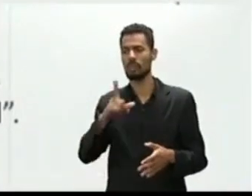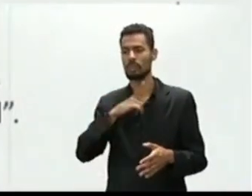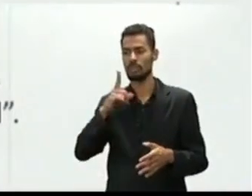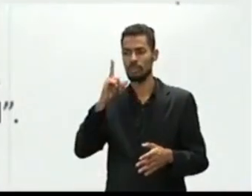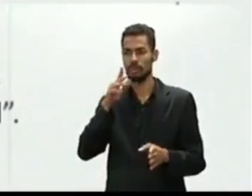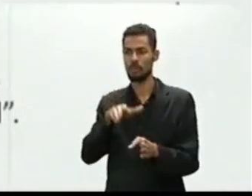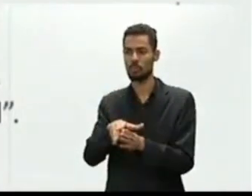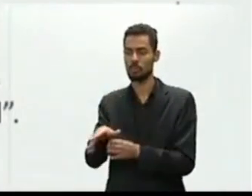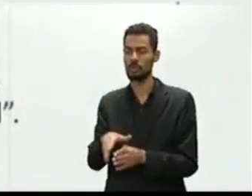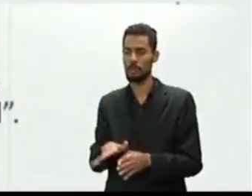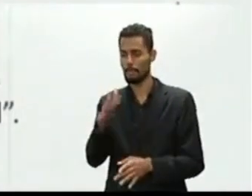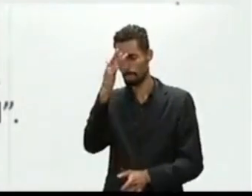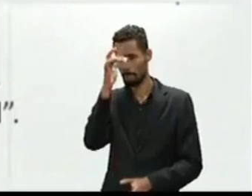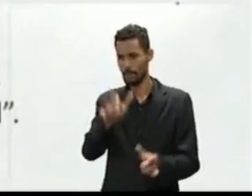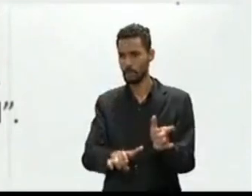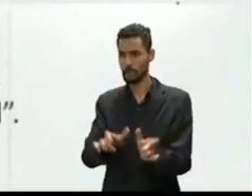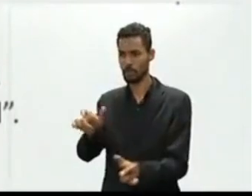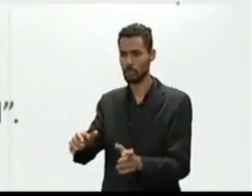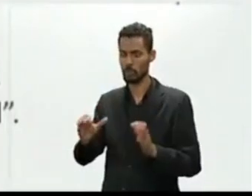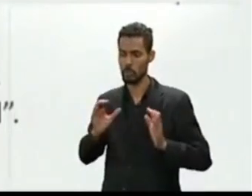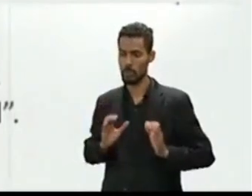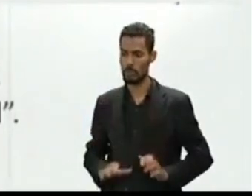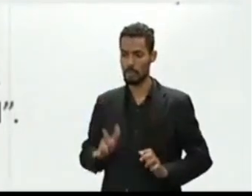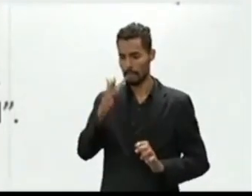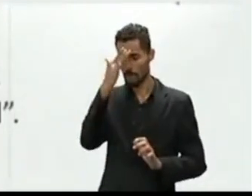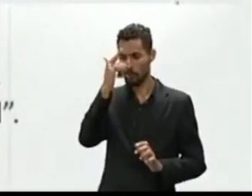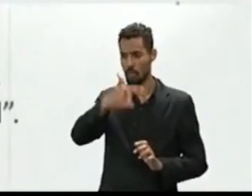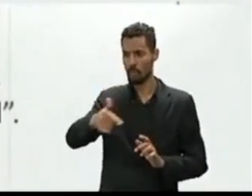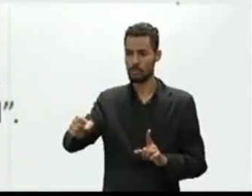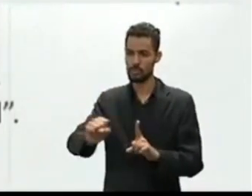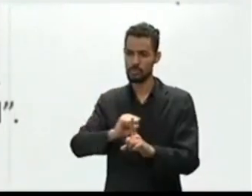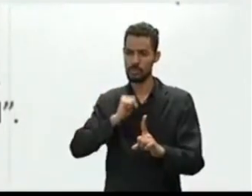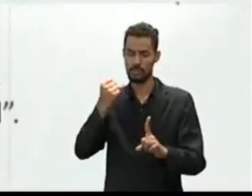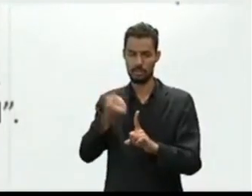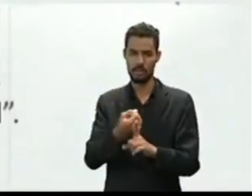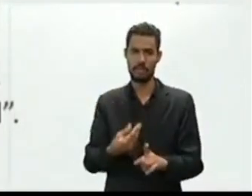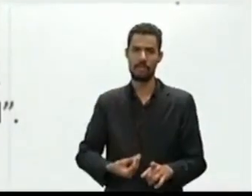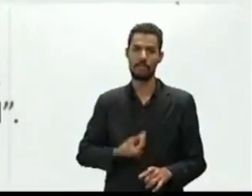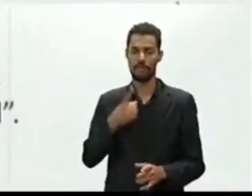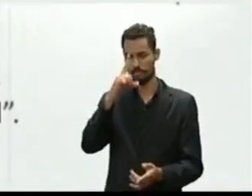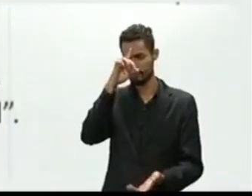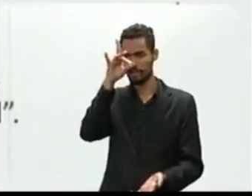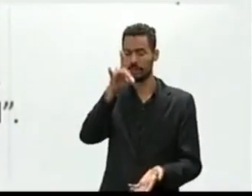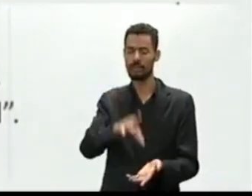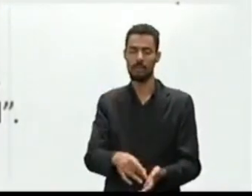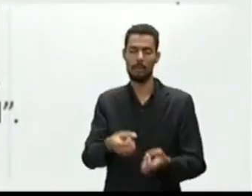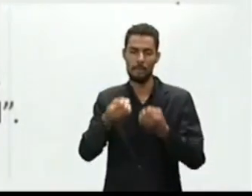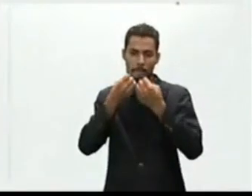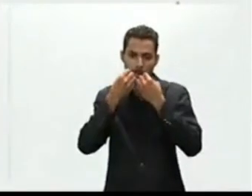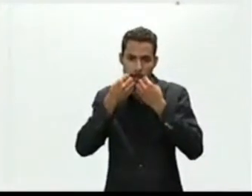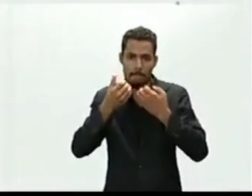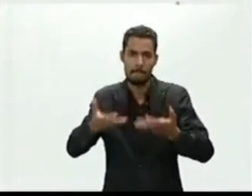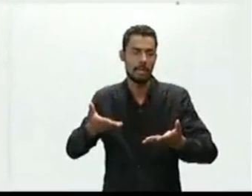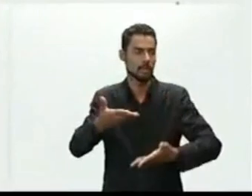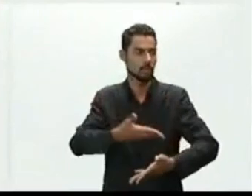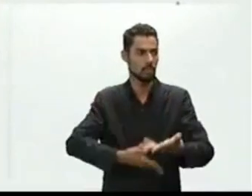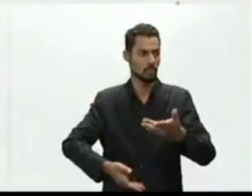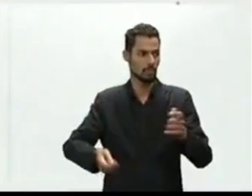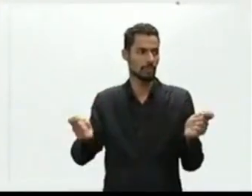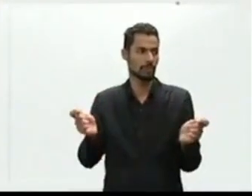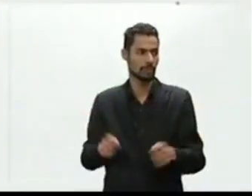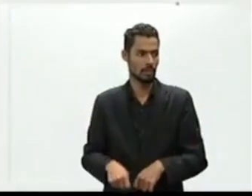orientam o comportamento do homem em relação aos outros homens na sociedade em que vivem, garantindo assim o bem-estar